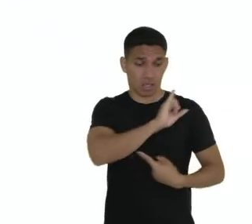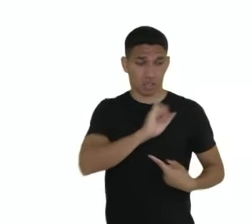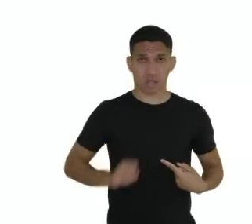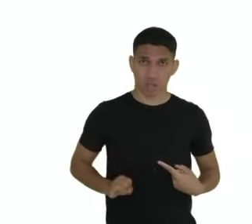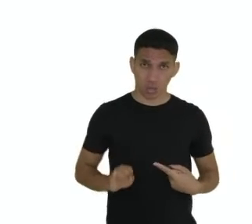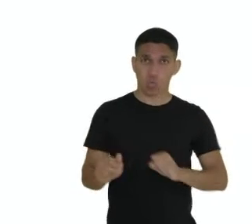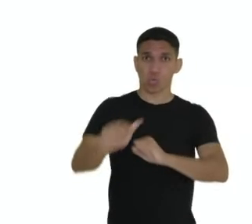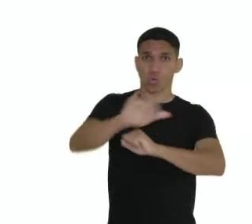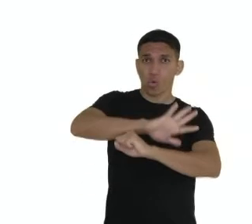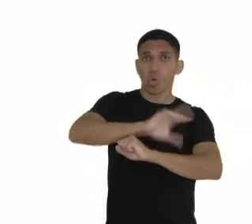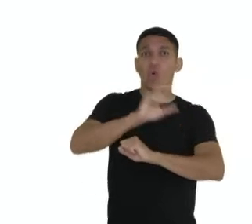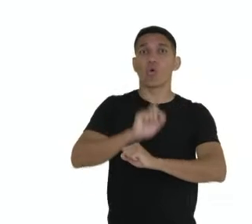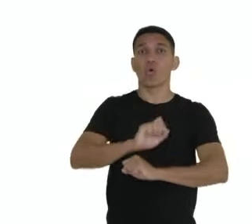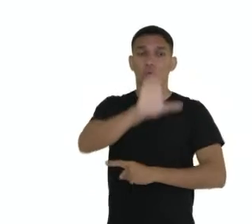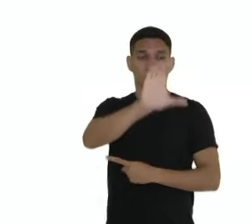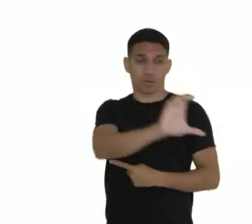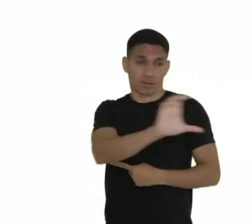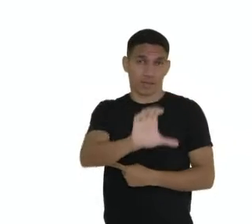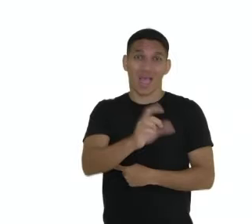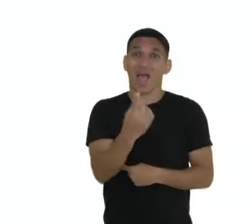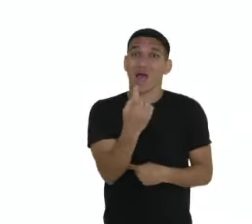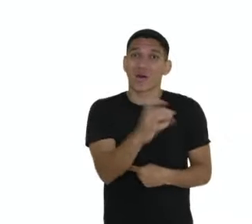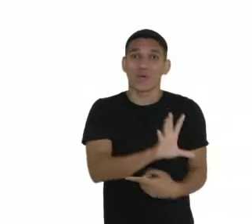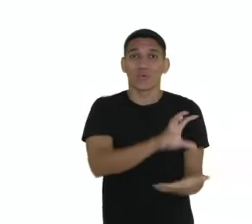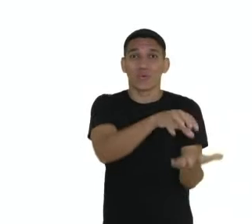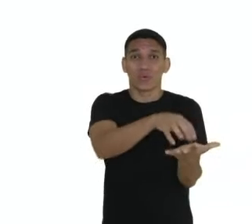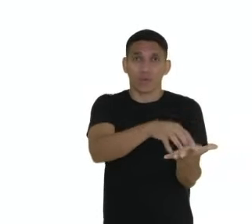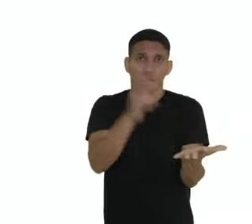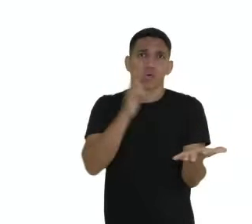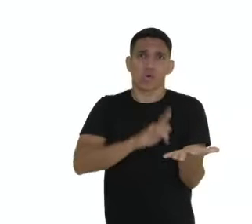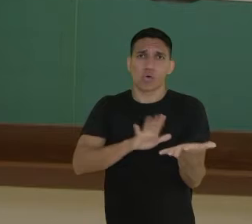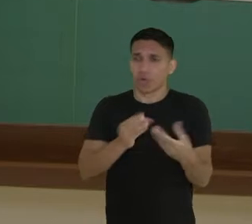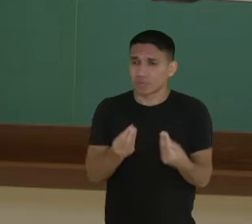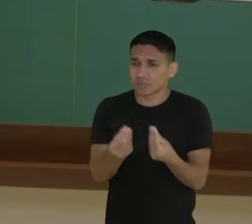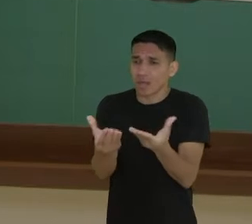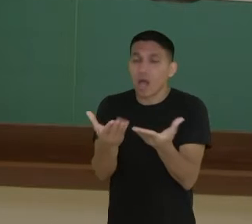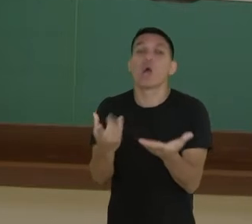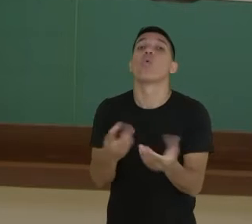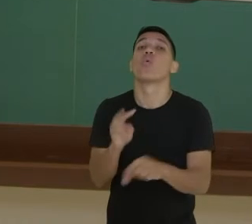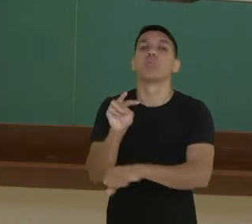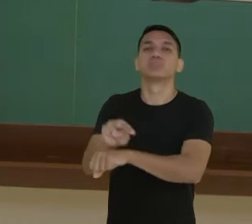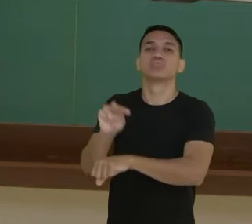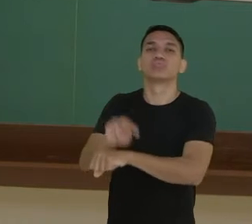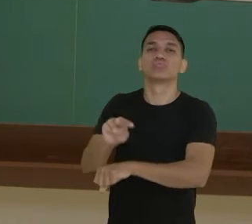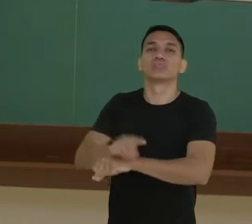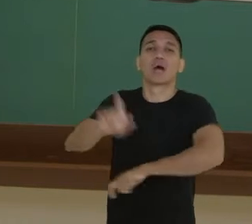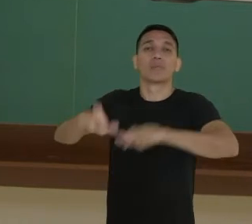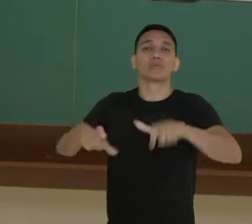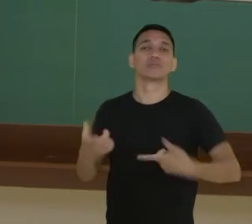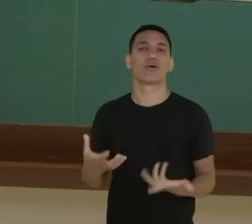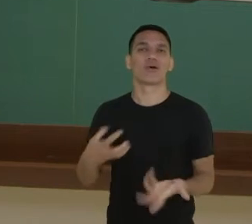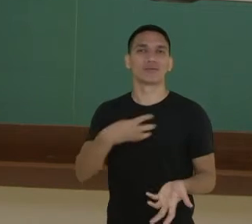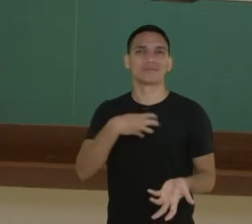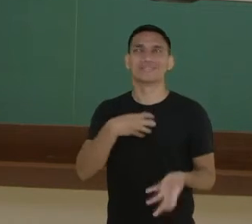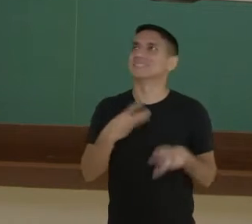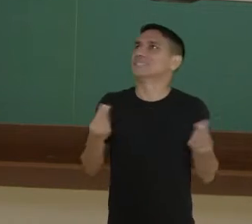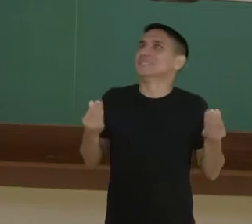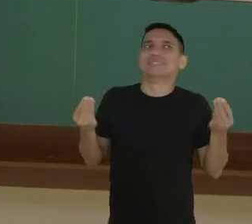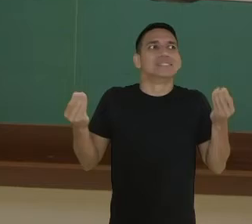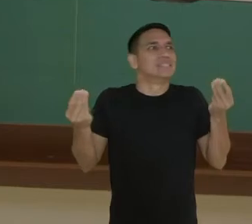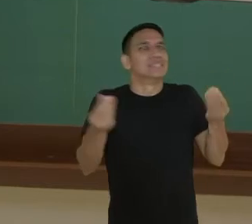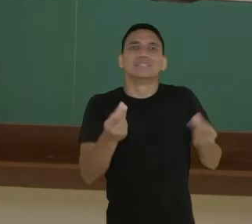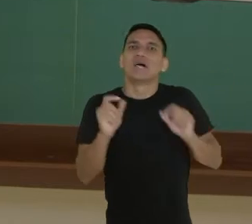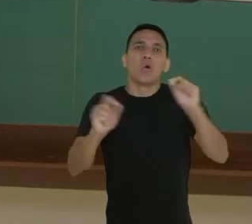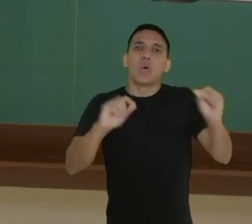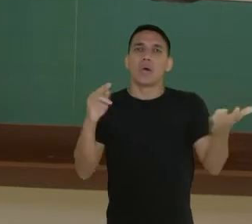Católica ela vai ser a única instituição que era capaz ali de oferecer uma certa proteção para as pessoas. As pessoas ficaram desamparadas,